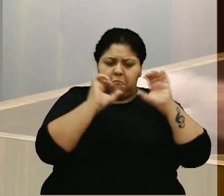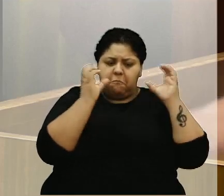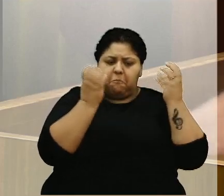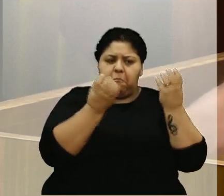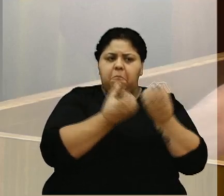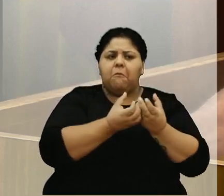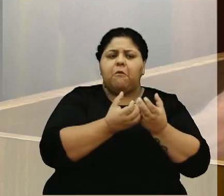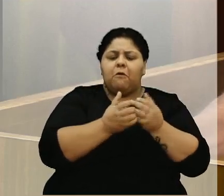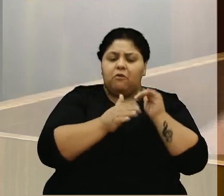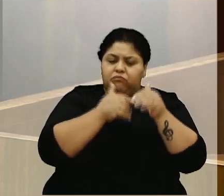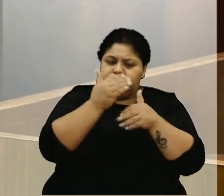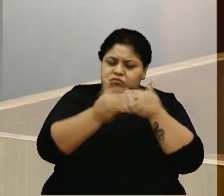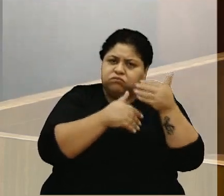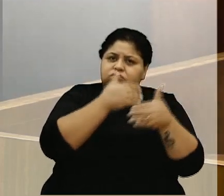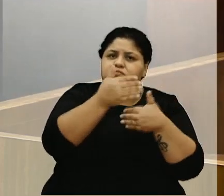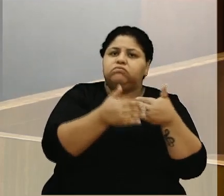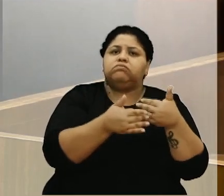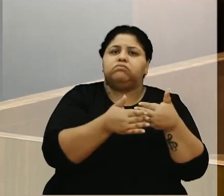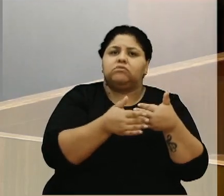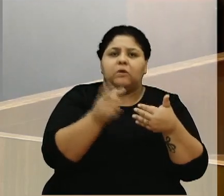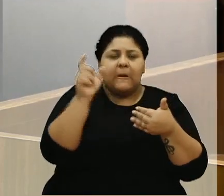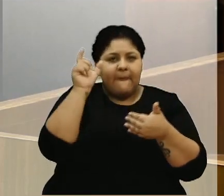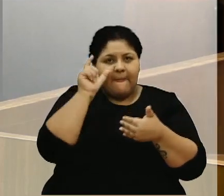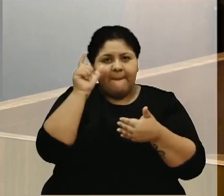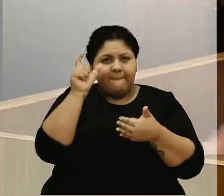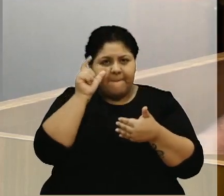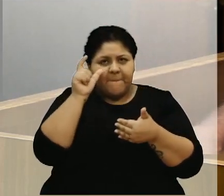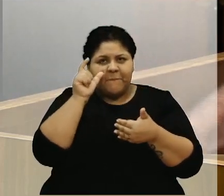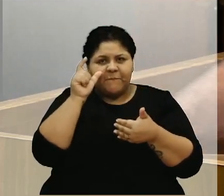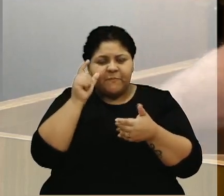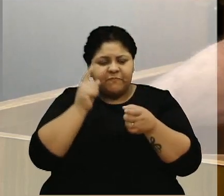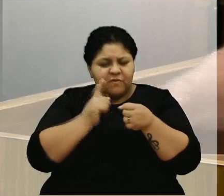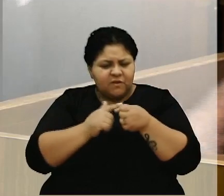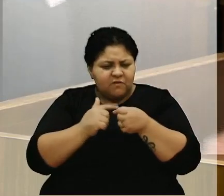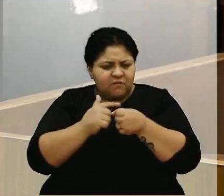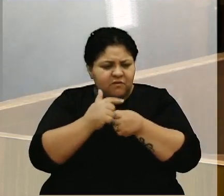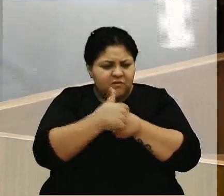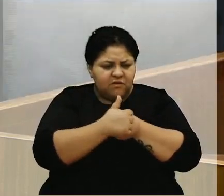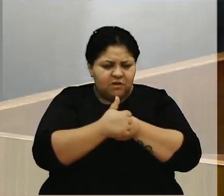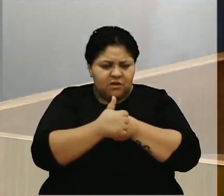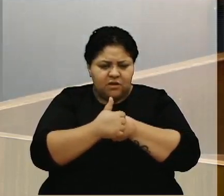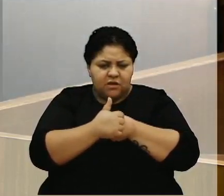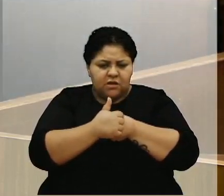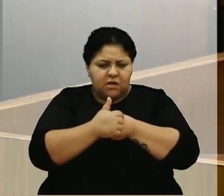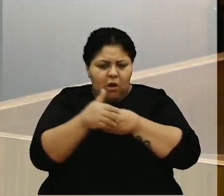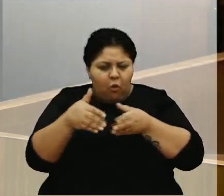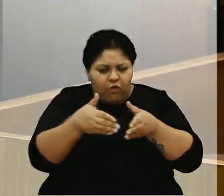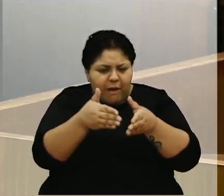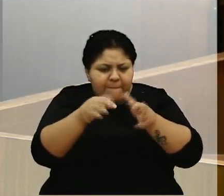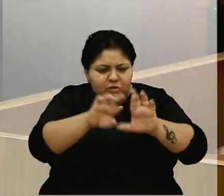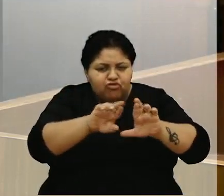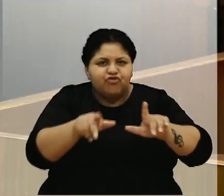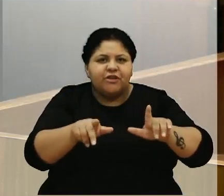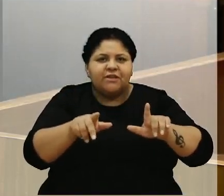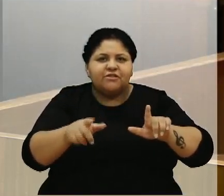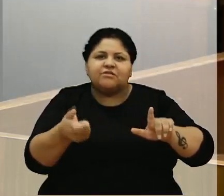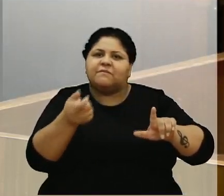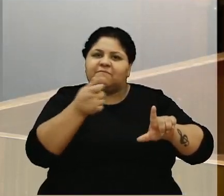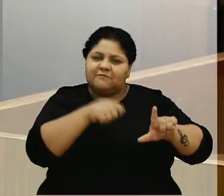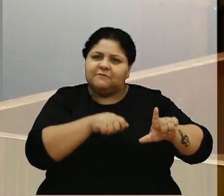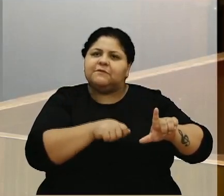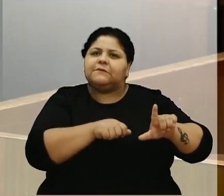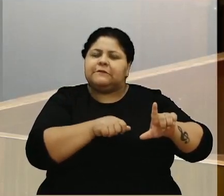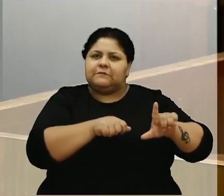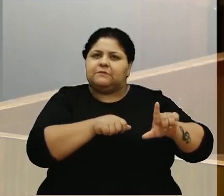estão avançando, estão enxergando, estão levando o Caxias do Sul a um rumo diferente, um rumo que precisava aí,